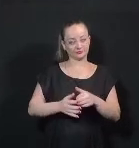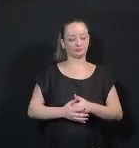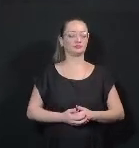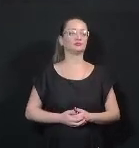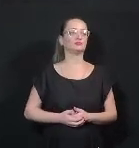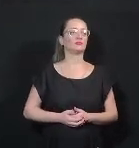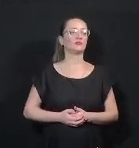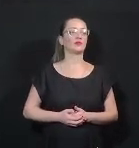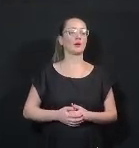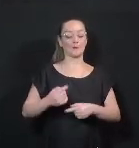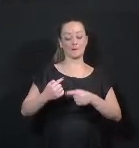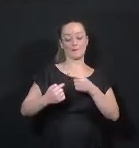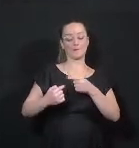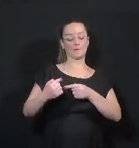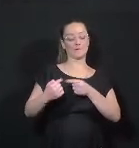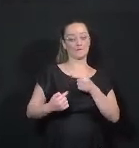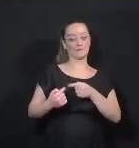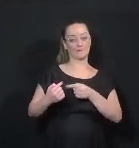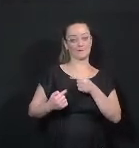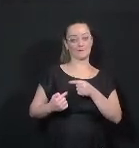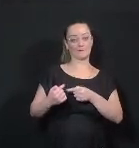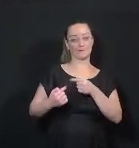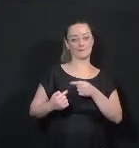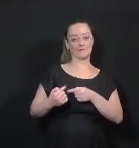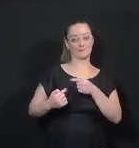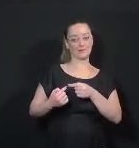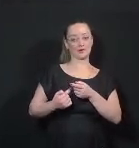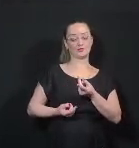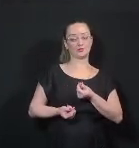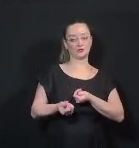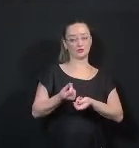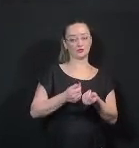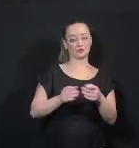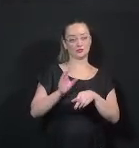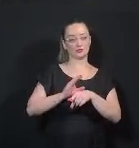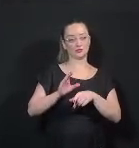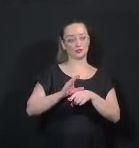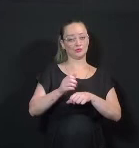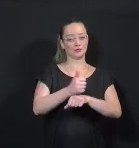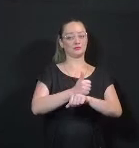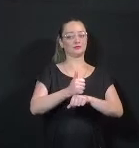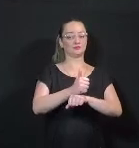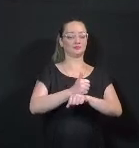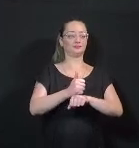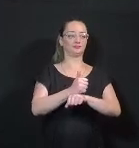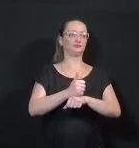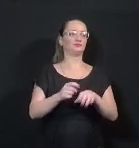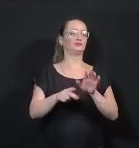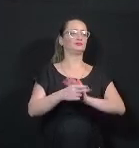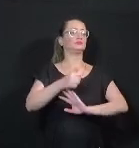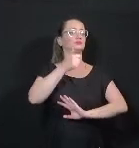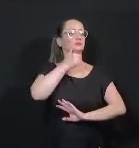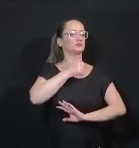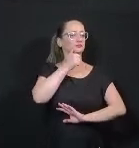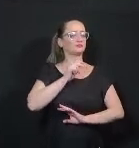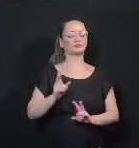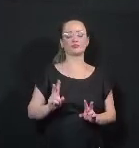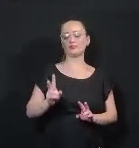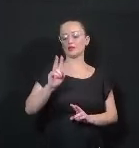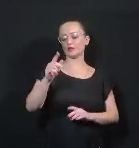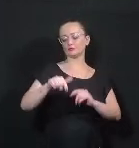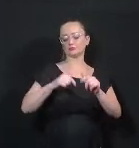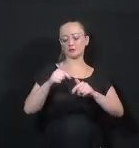as políticas para financiamento de cursos profissionalizantes da mulher, valorização do